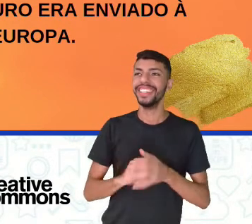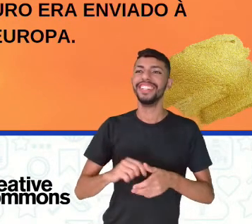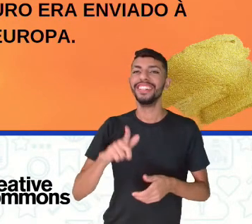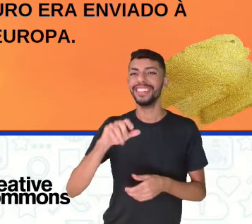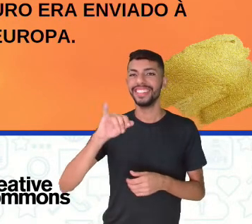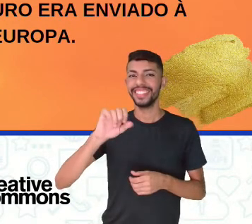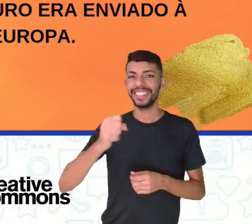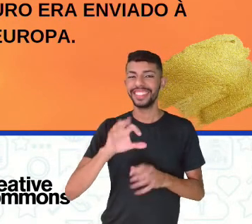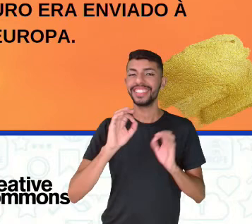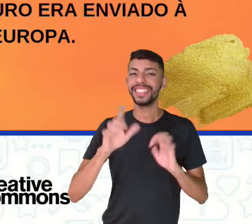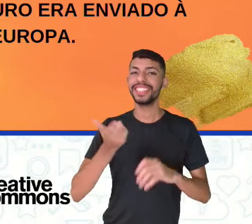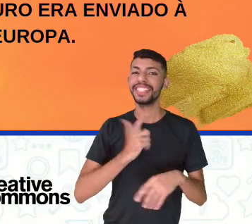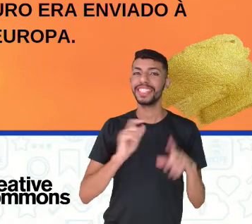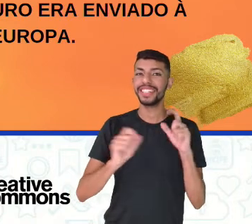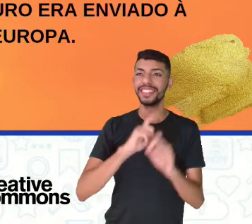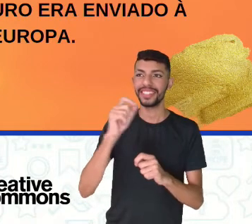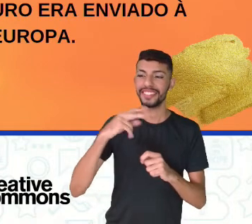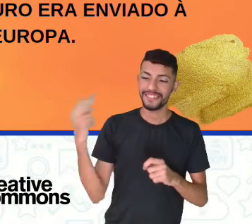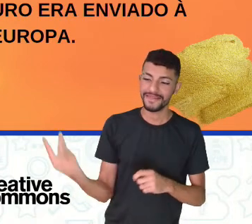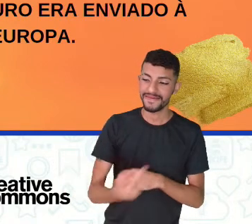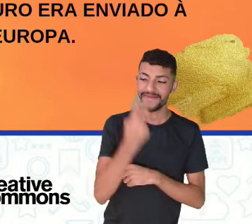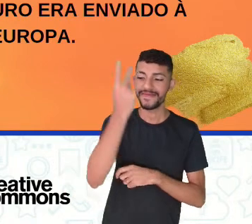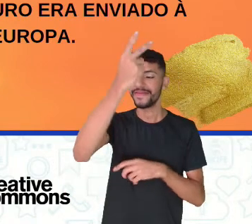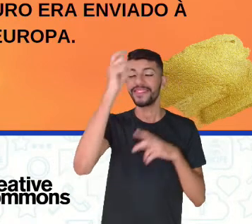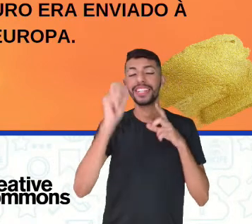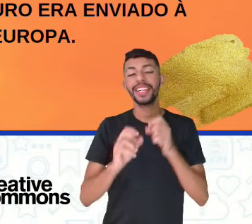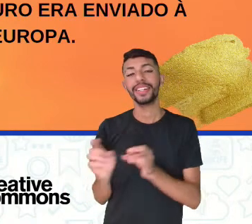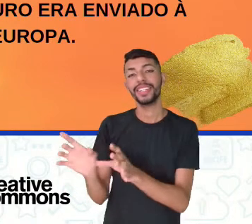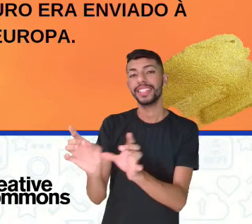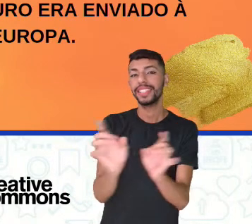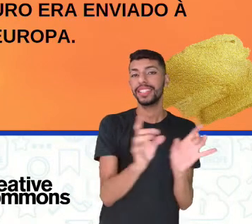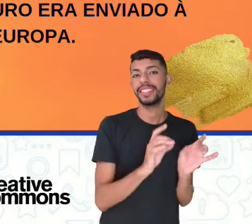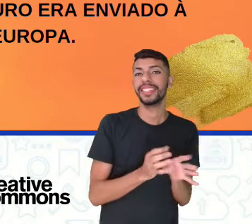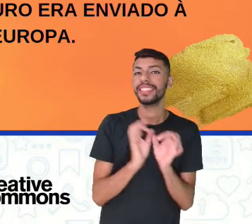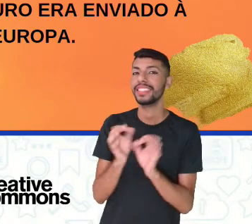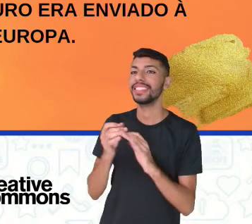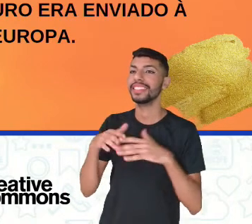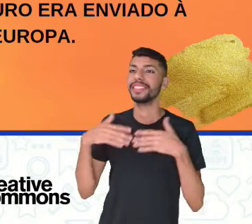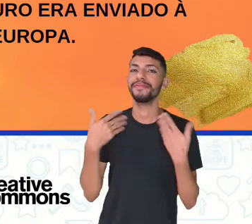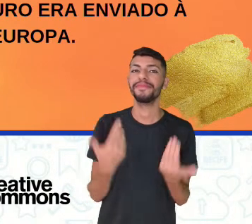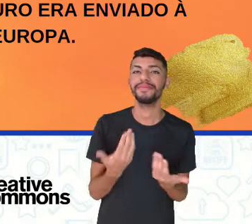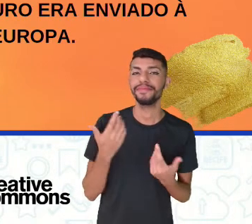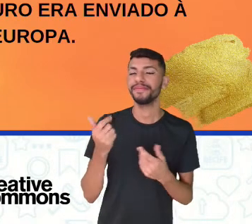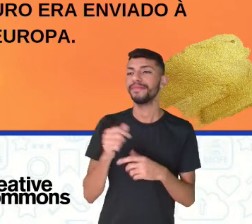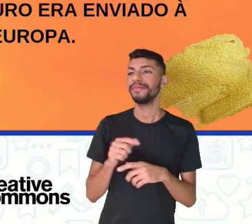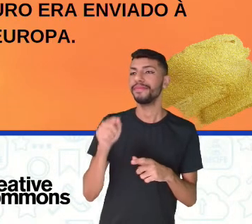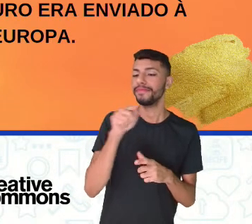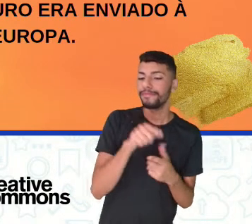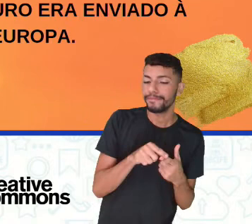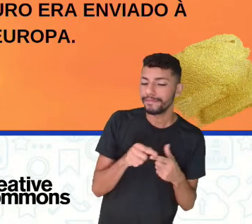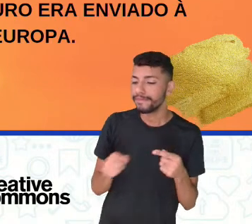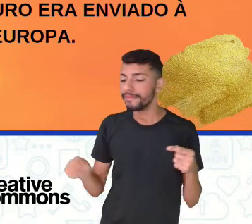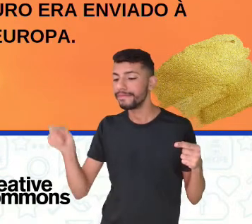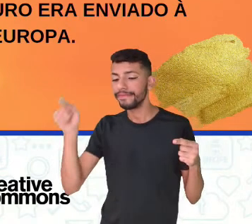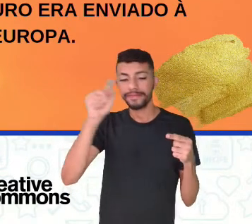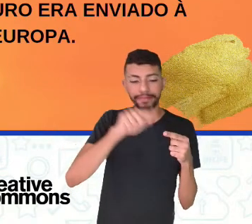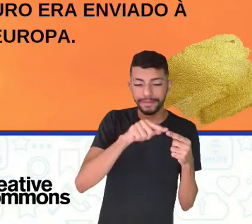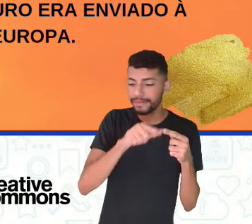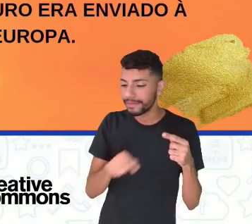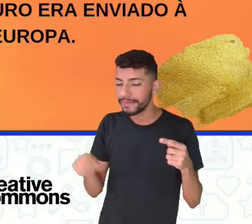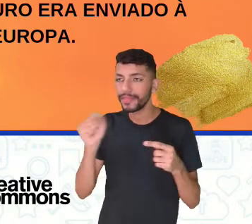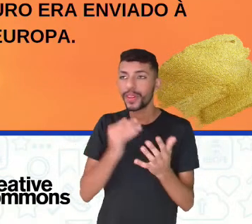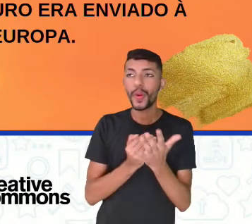que possui aí um grande valor comercial, pessoal. E aí, ó, esse ciclo, ó, teve seu auge